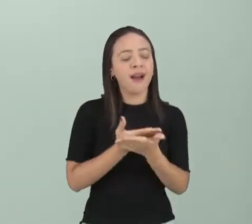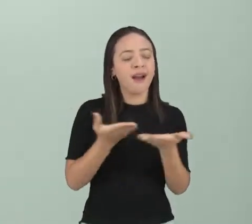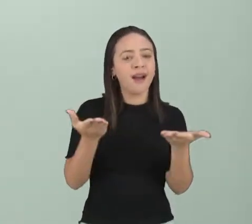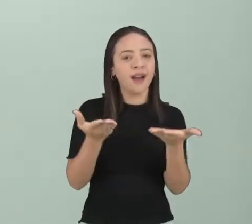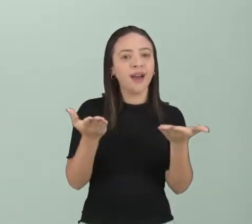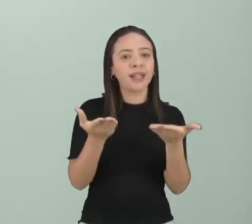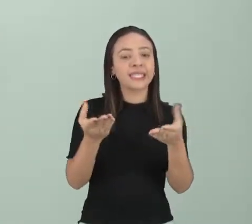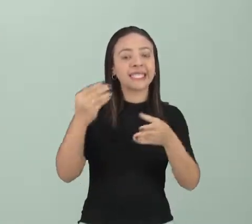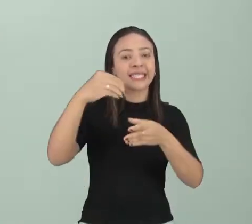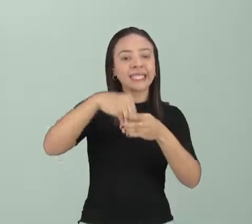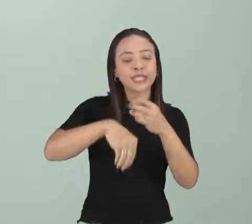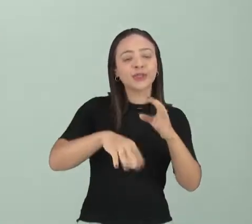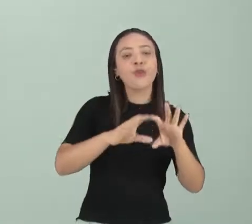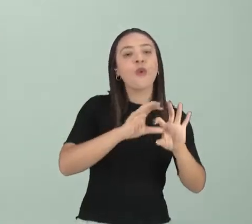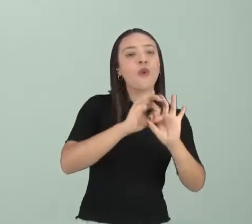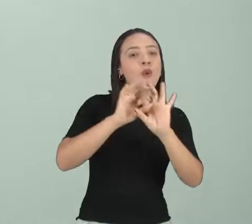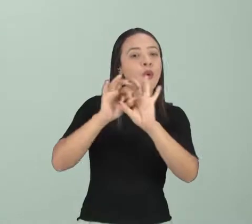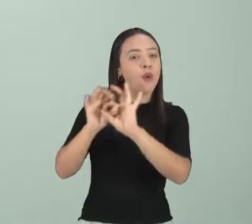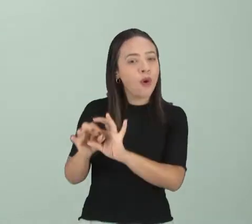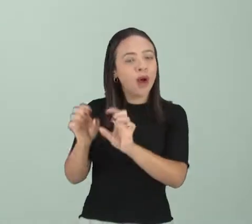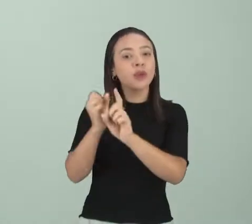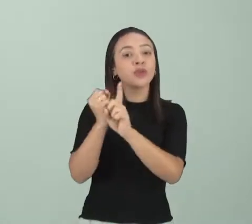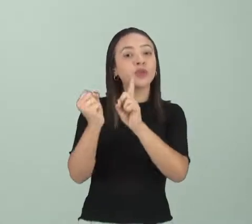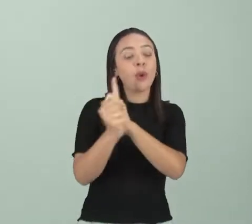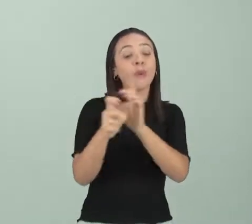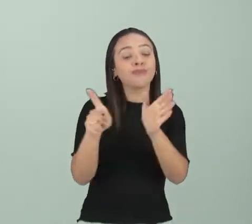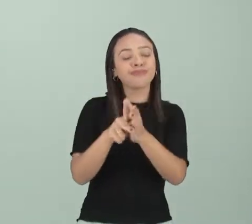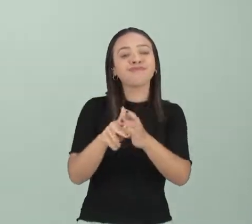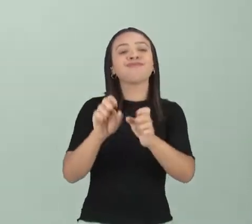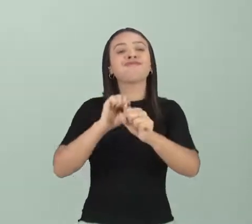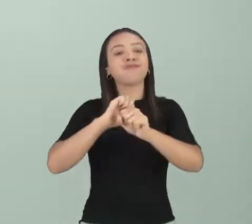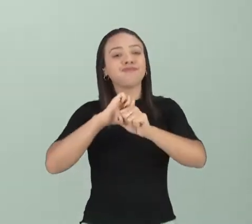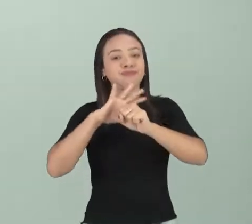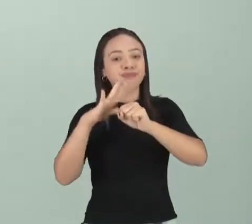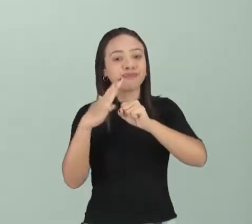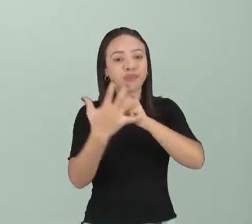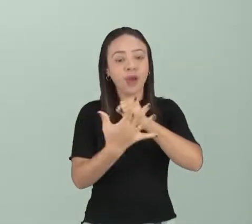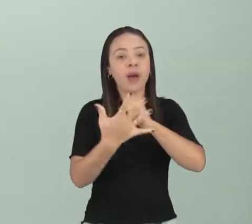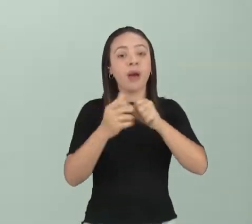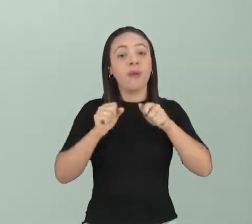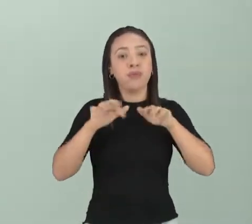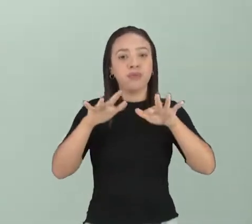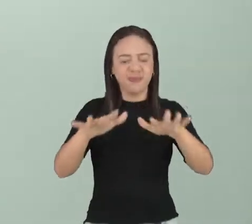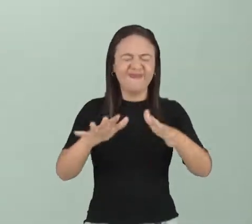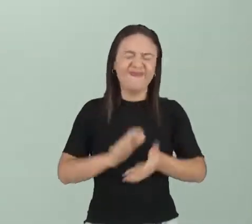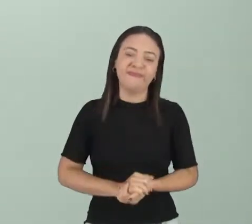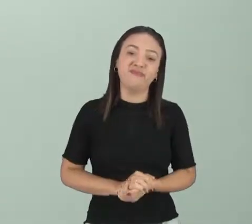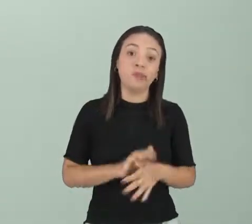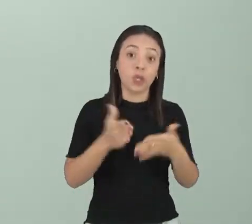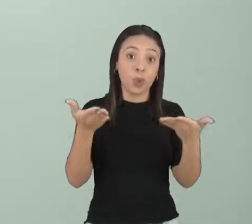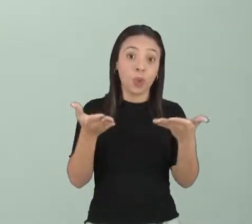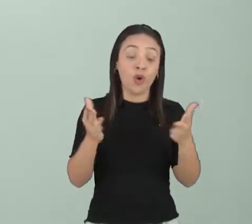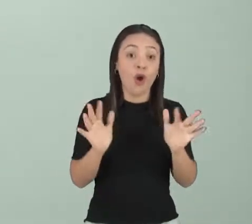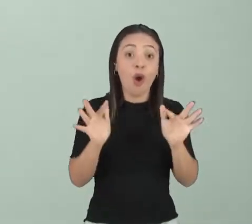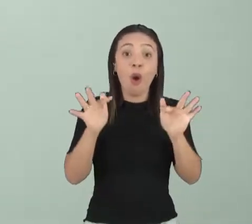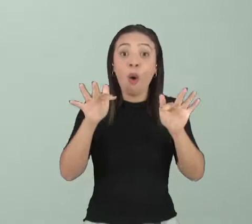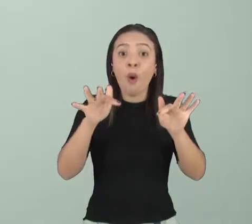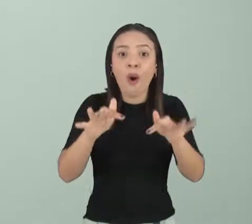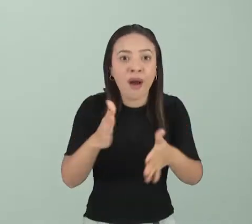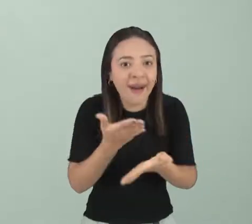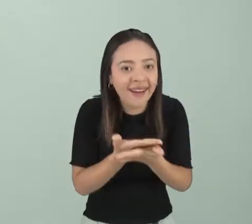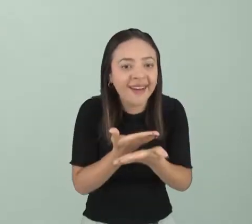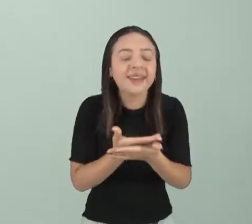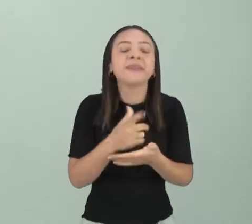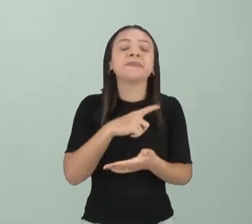né trilhando aí dentro desse contexto social da pandemia É isso mesmo Pessoal hoje é a nossa última